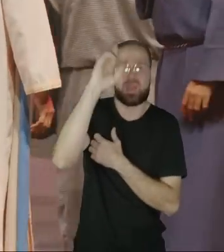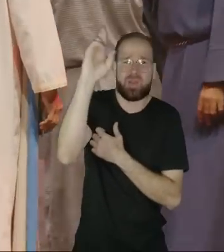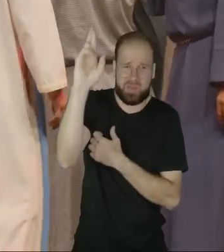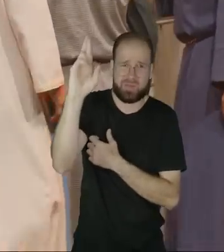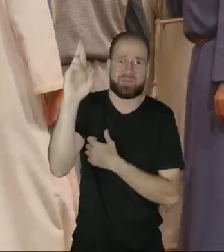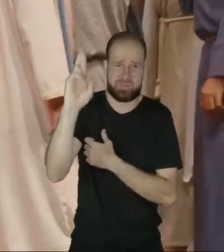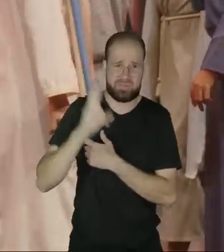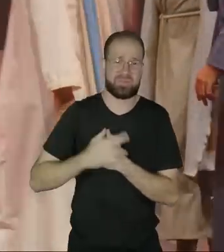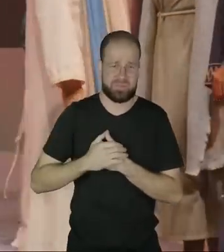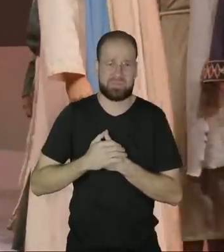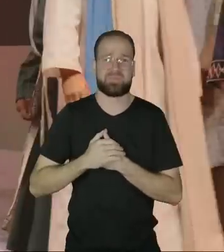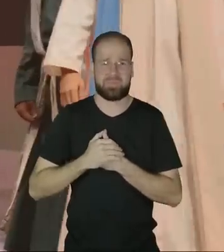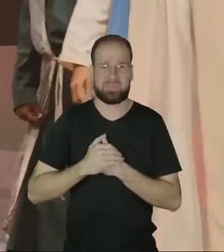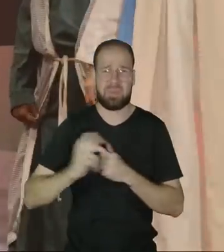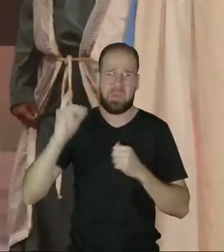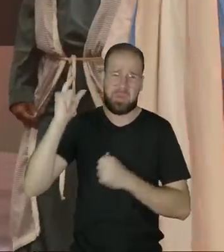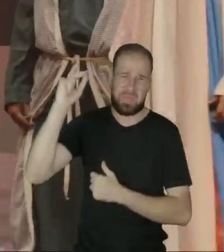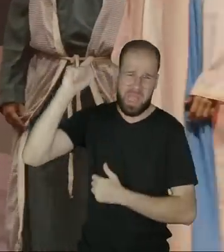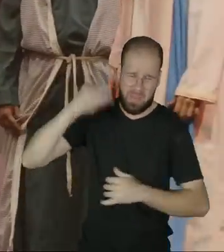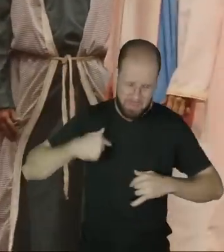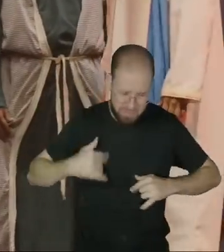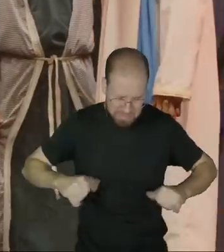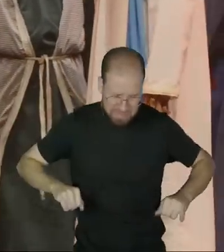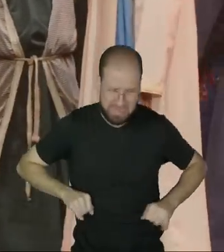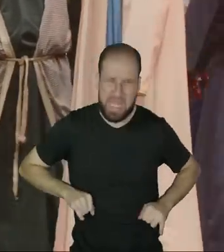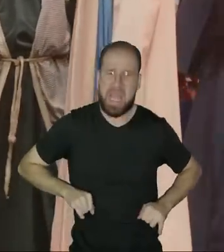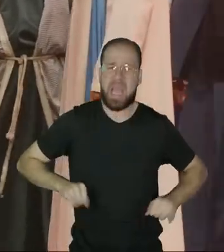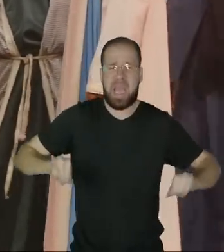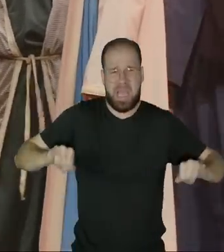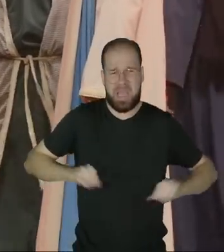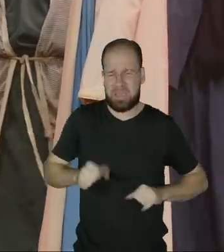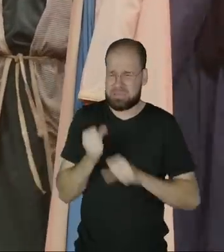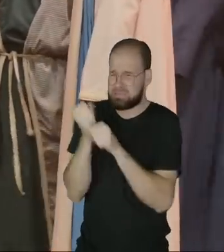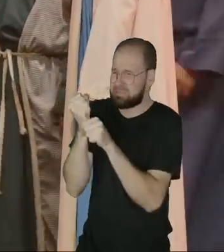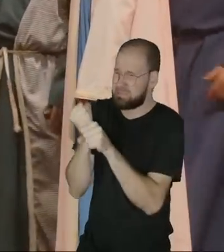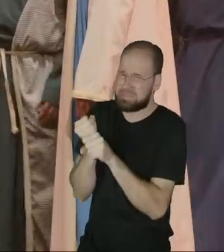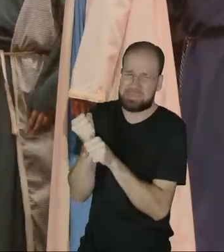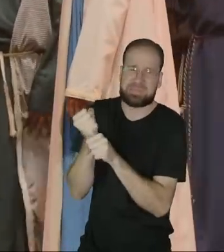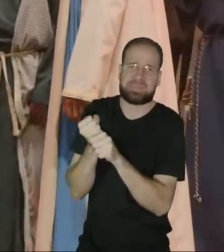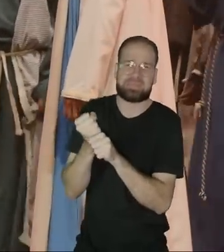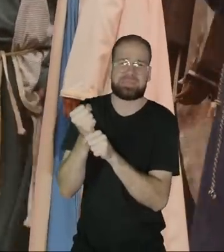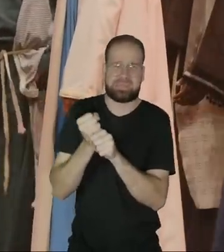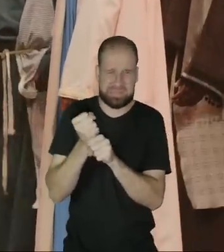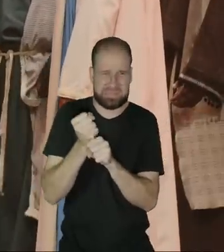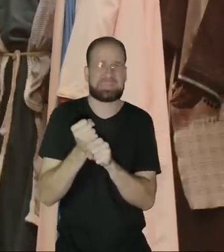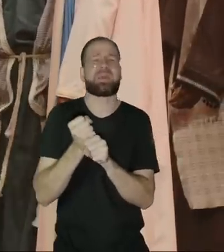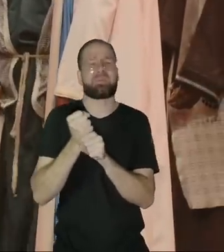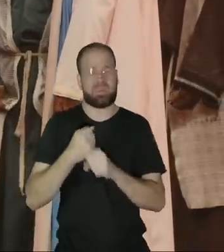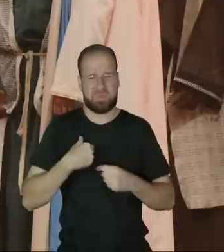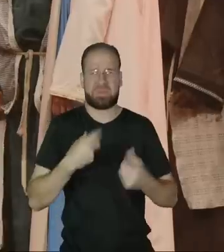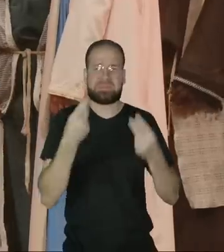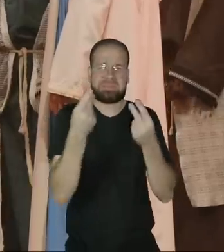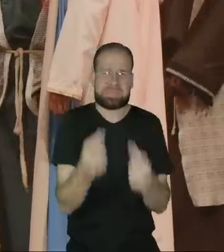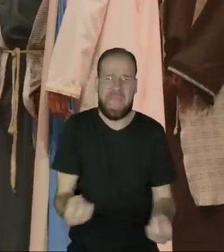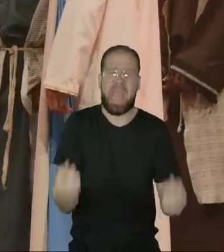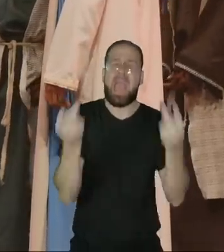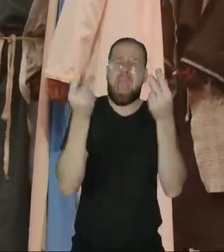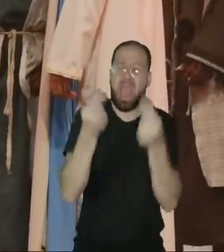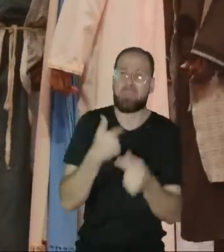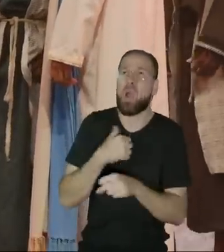Há muito tempo venho sofrendo. Há muito tempo esperava